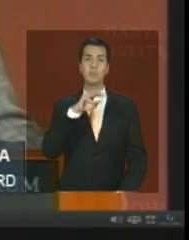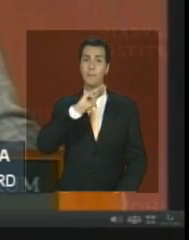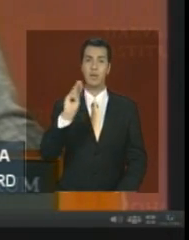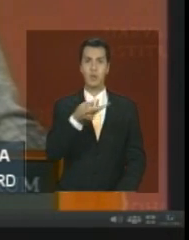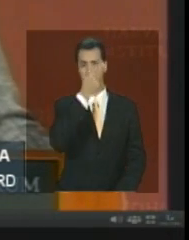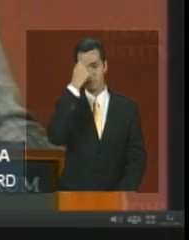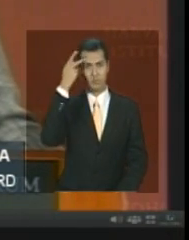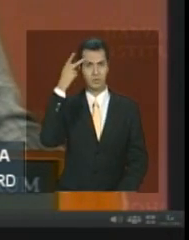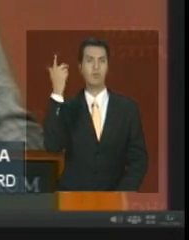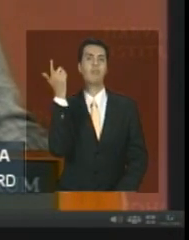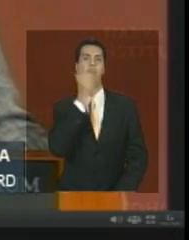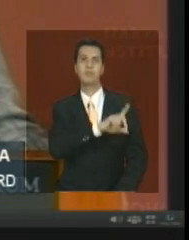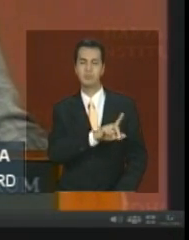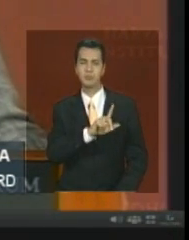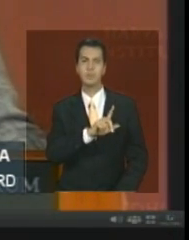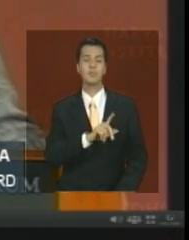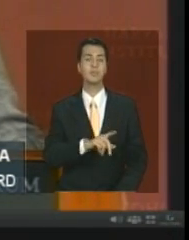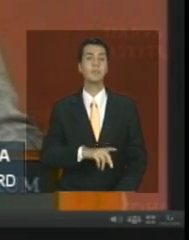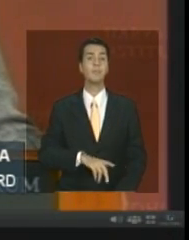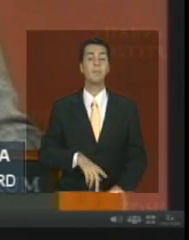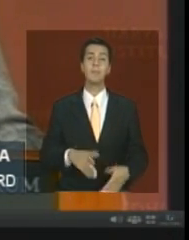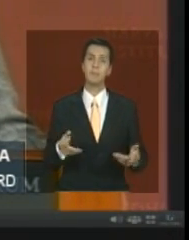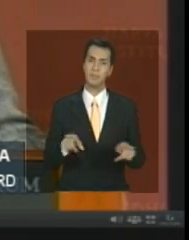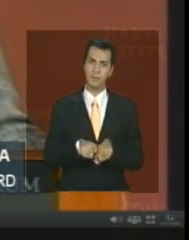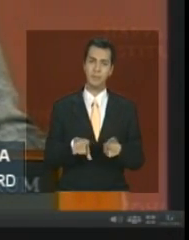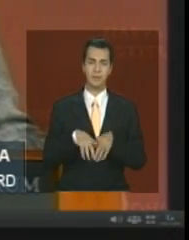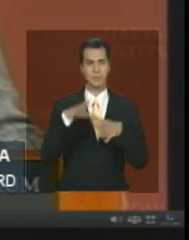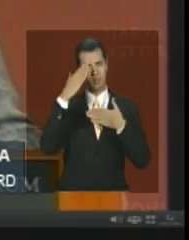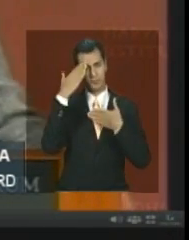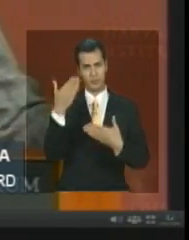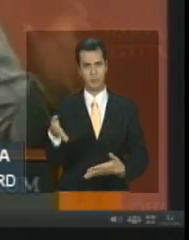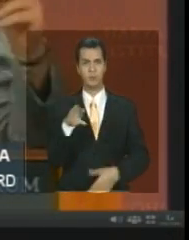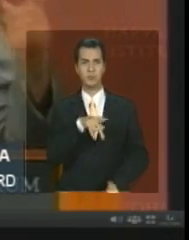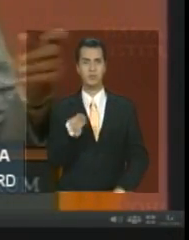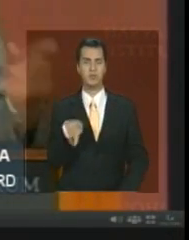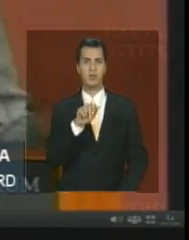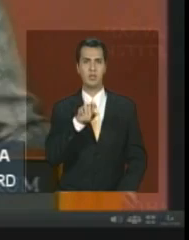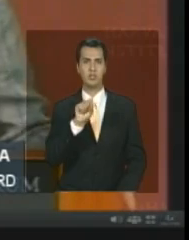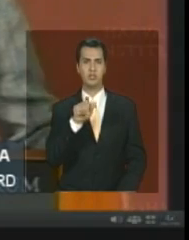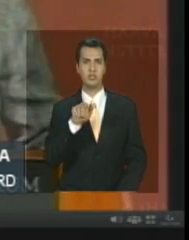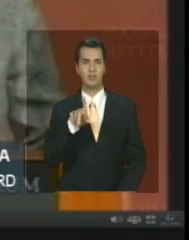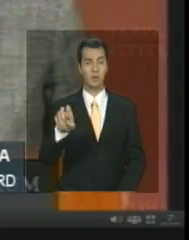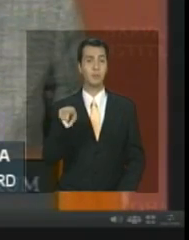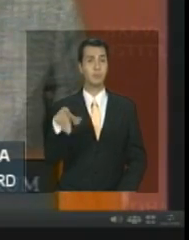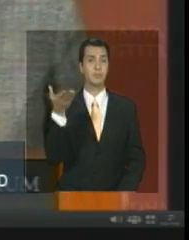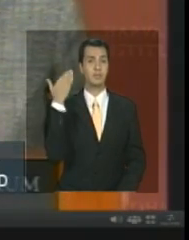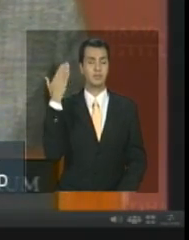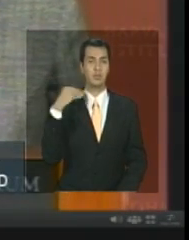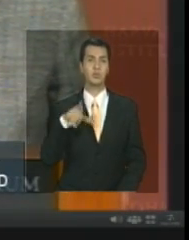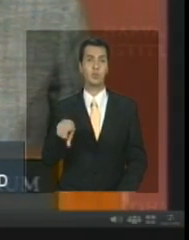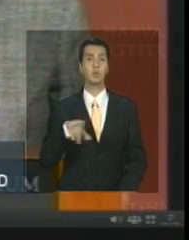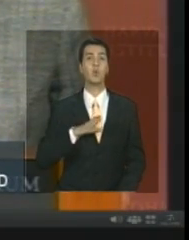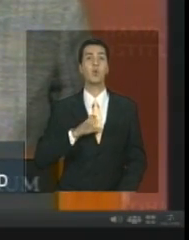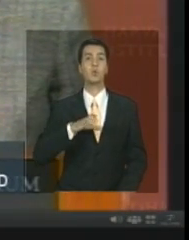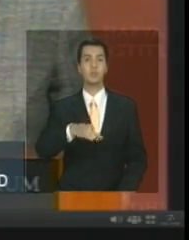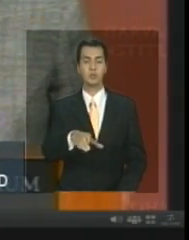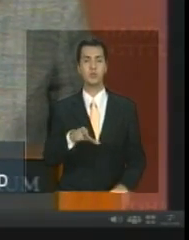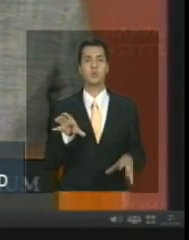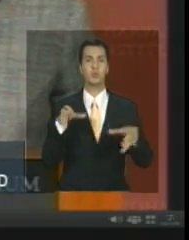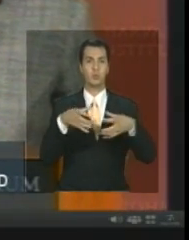elétrica. Agradeço mais uma vez ao professor Ashley Brown, que coordenava o grupo de